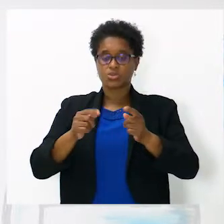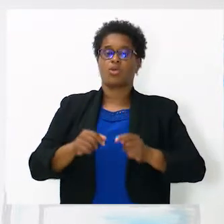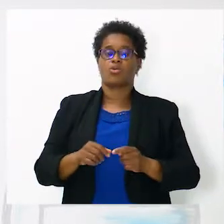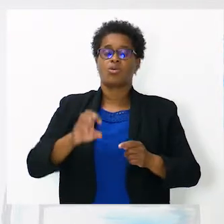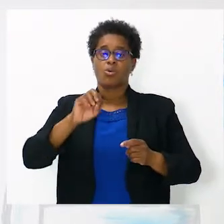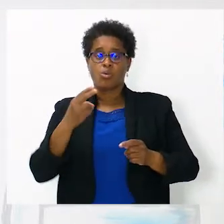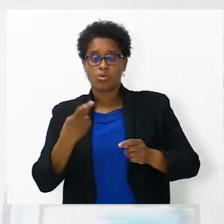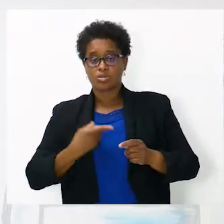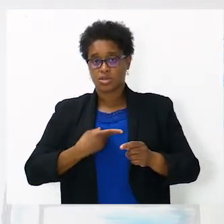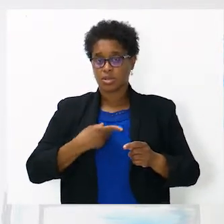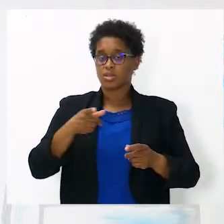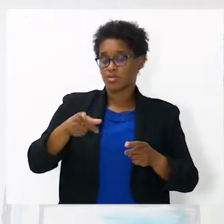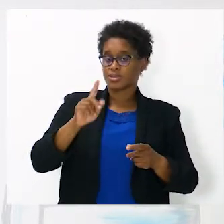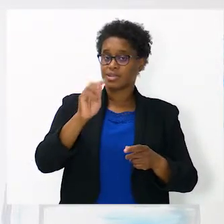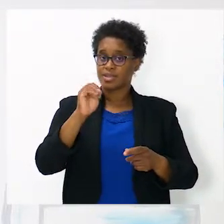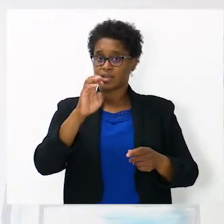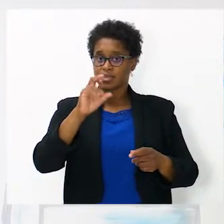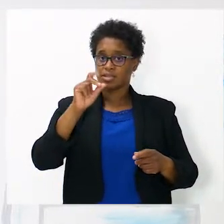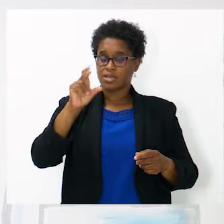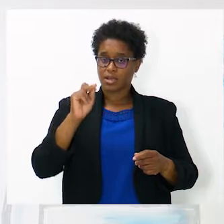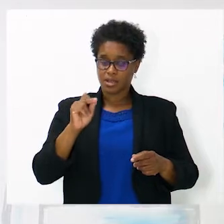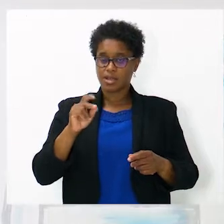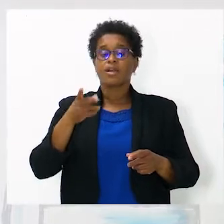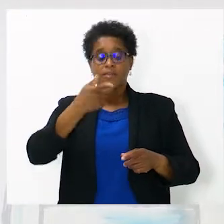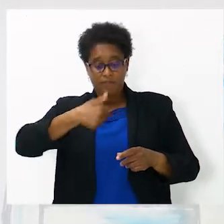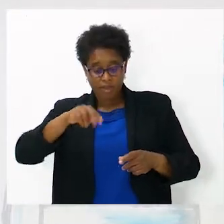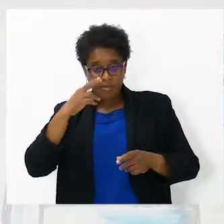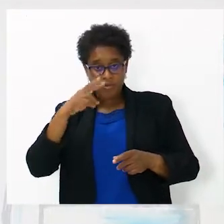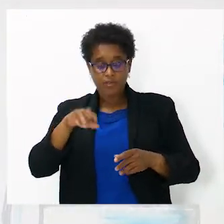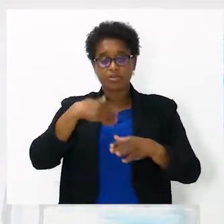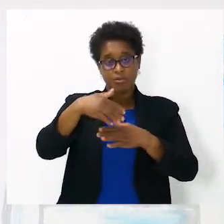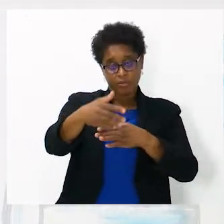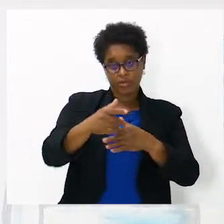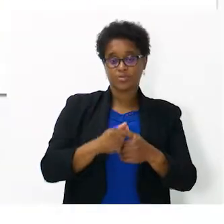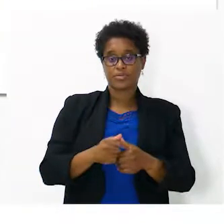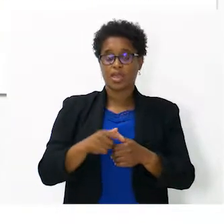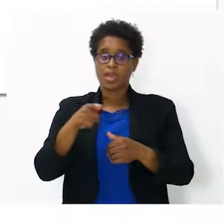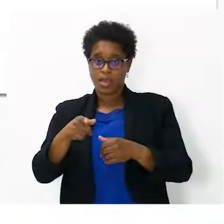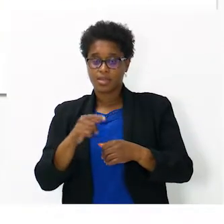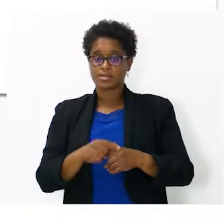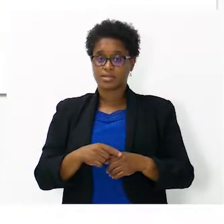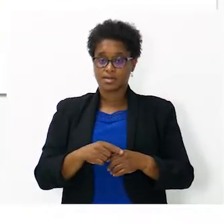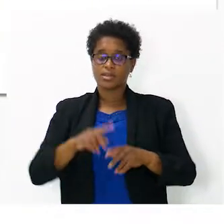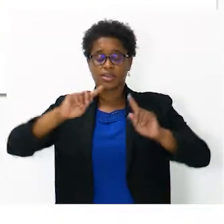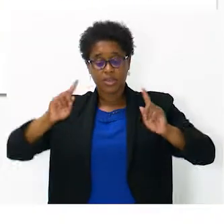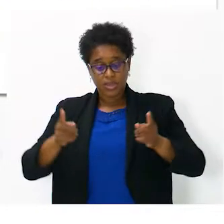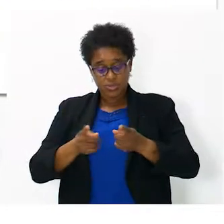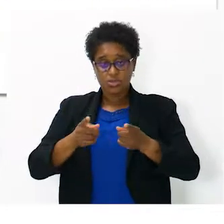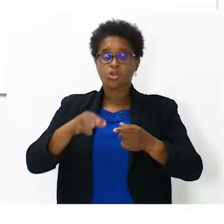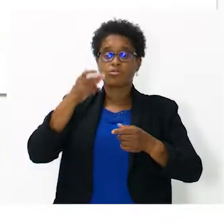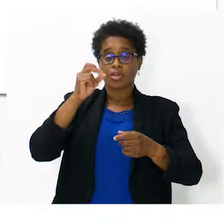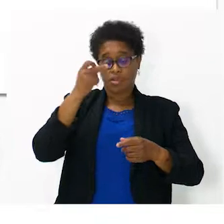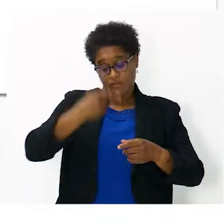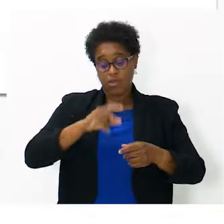ou seja, é através da escala. Ok? Vamos ver mais à frente. Essa redução